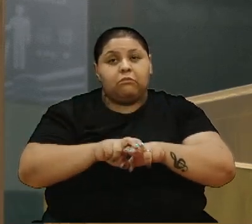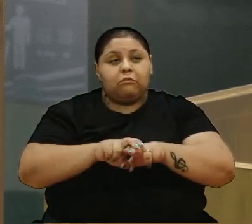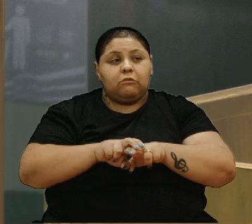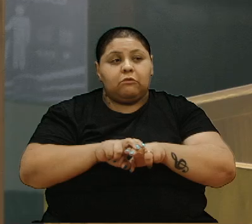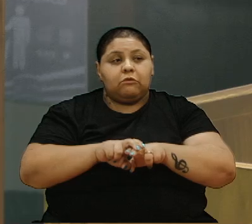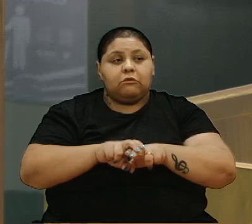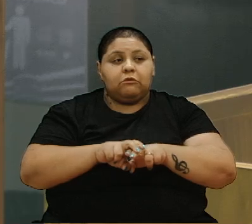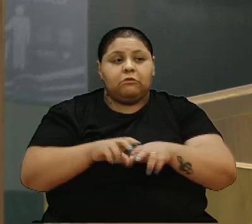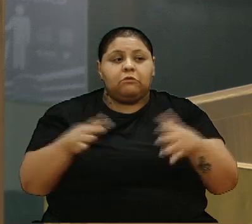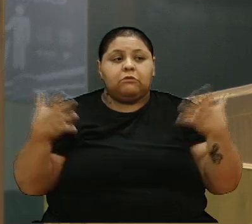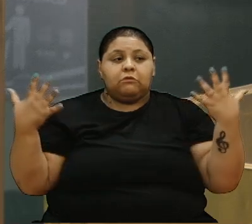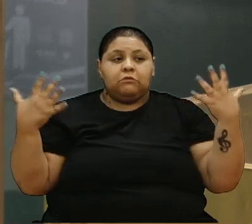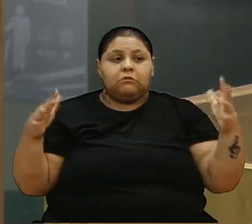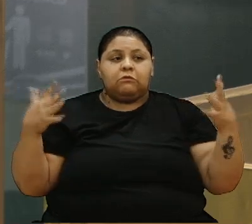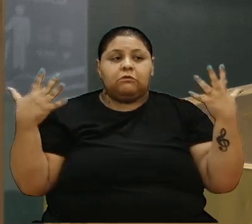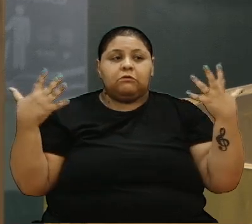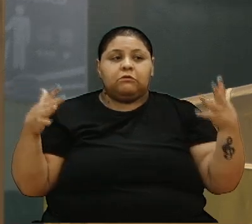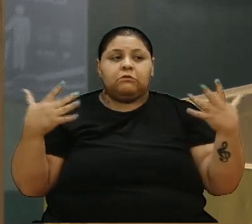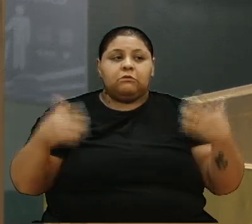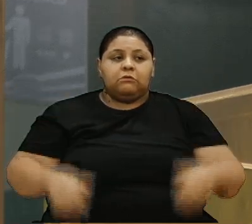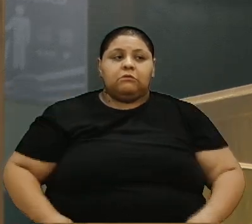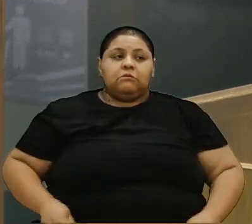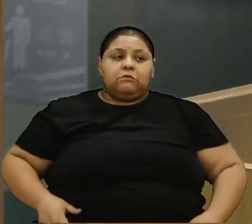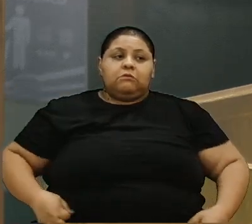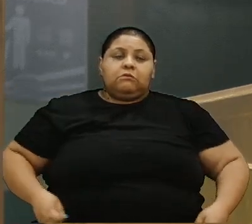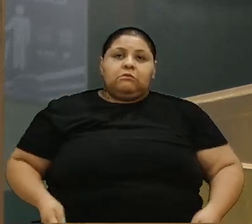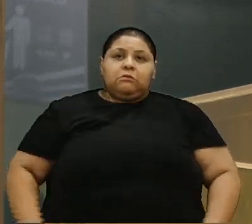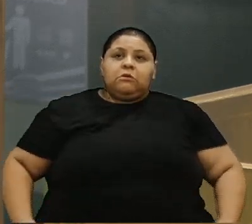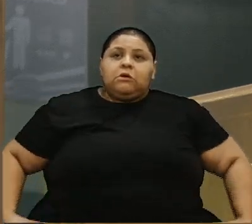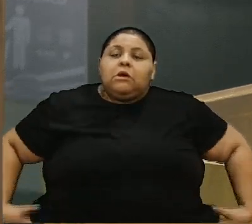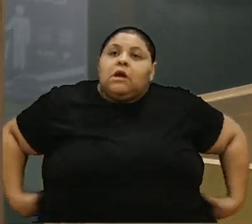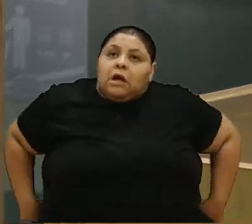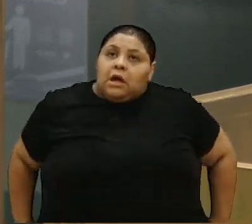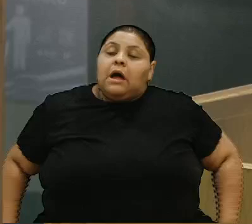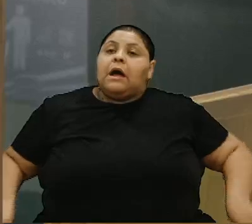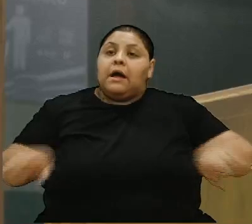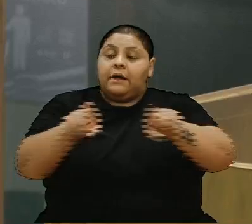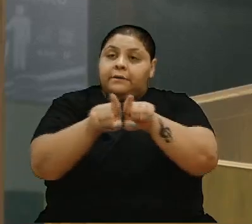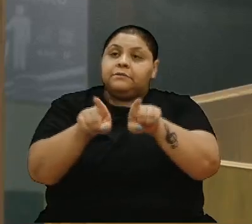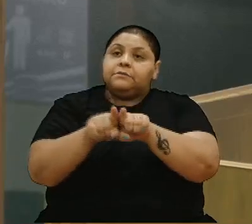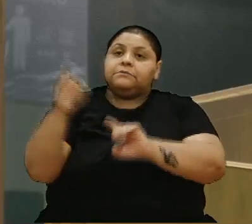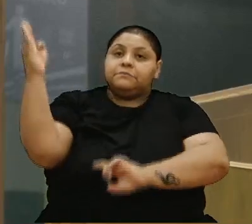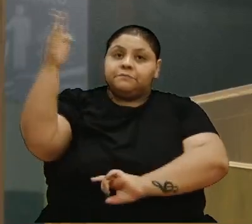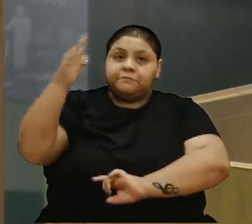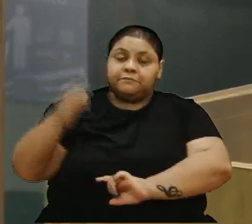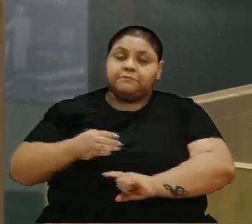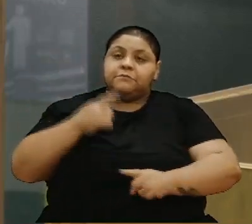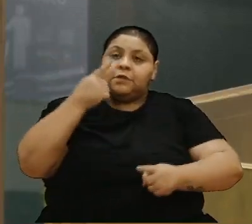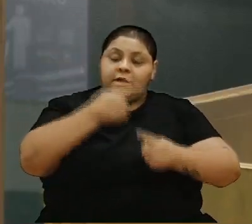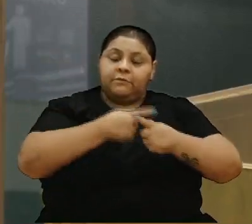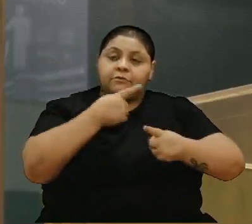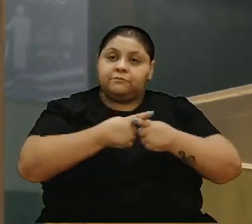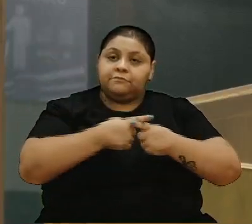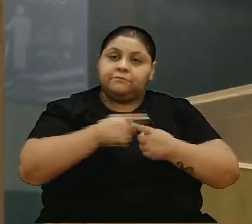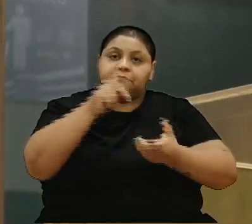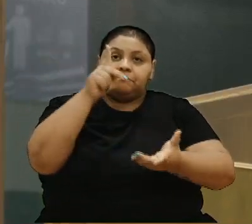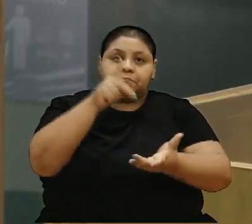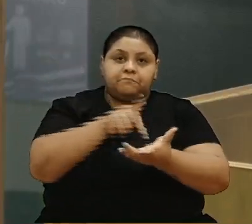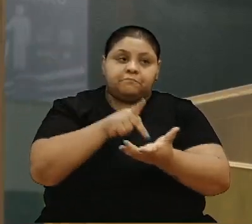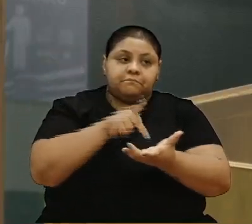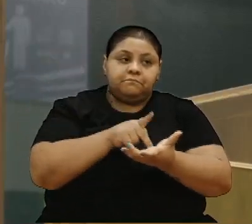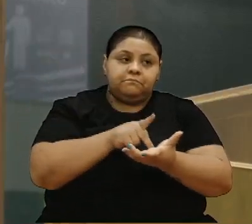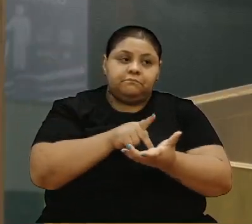a iniciativa do governo federal de encaminhar esse projeto ao Congresso Nacional, porque, de fato, finalmente,